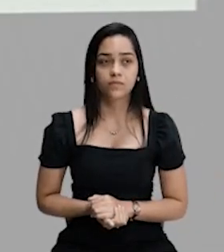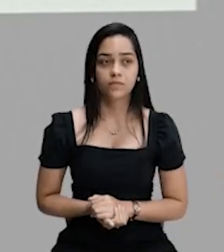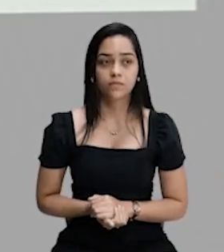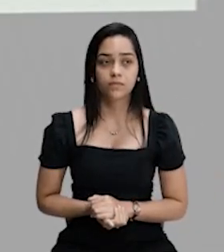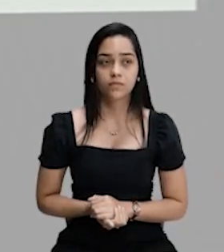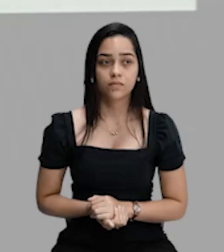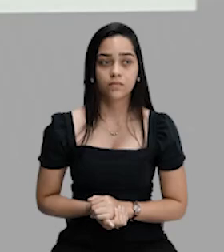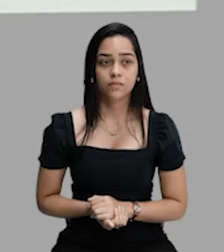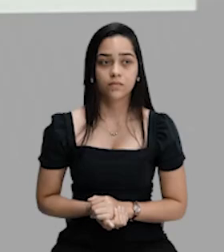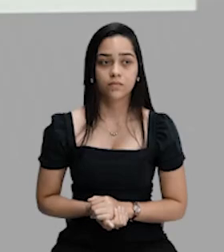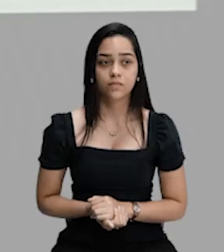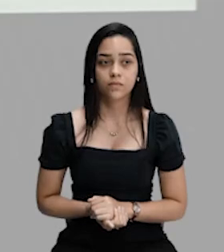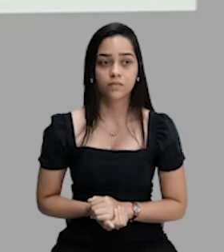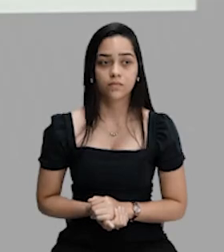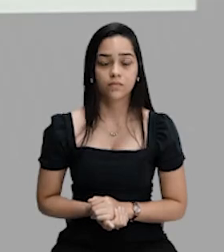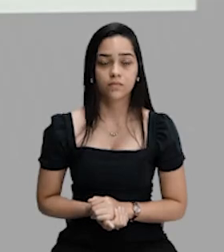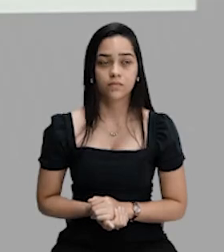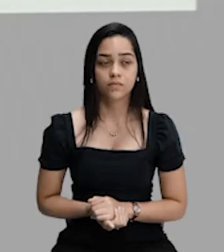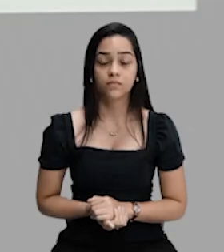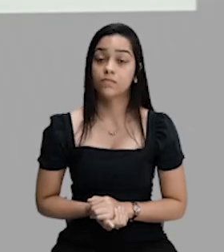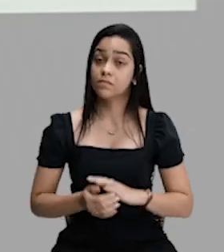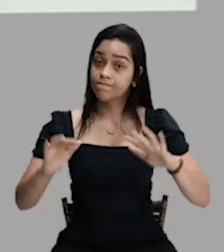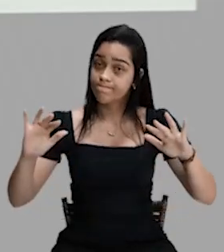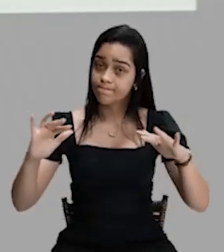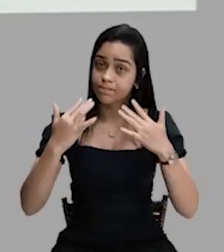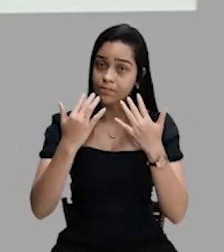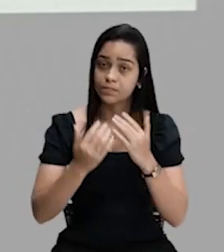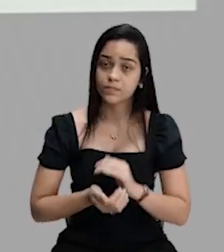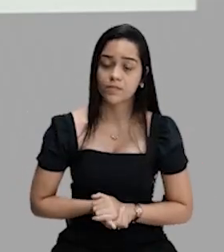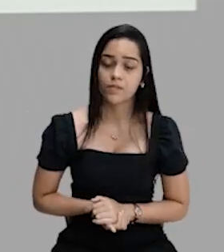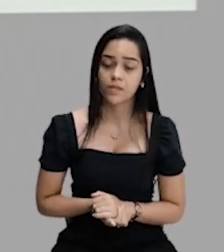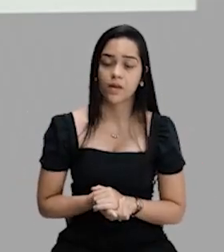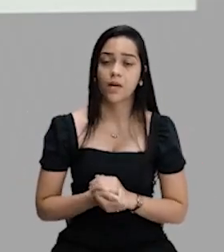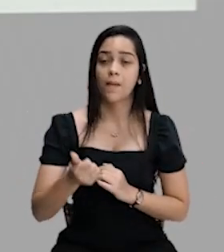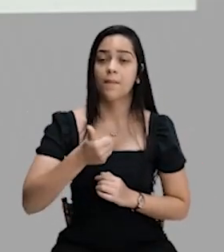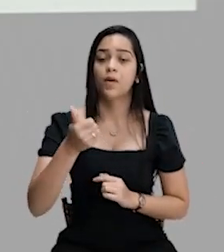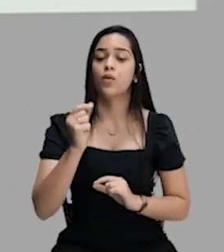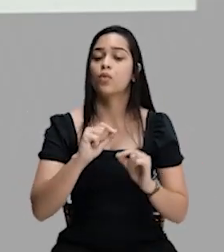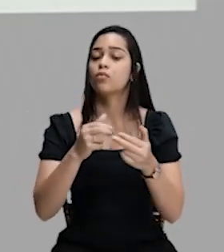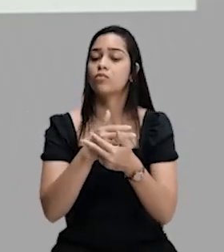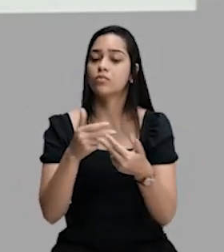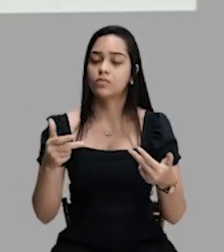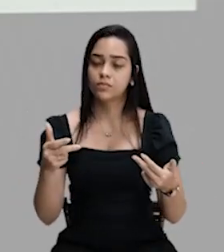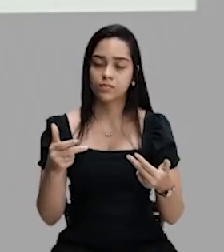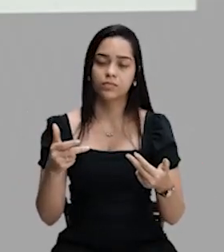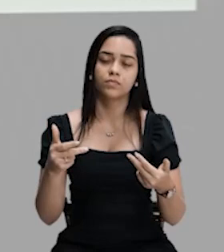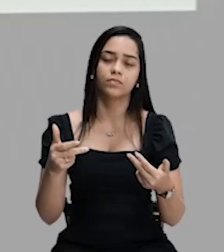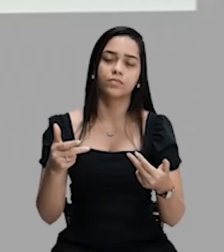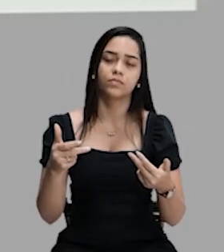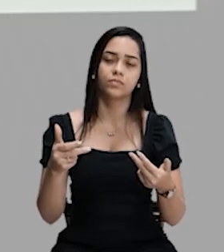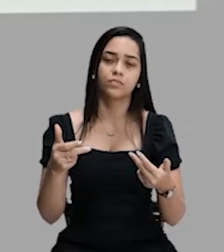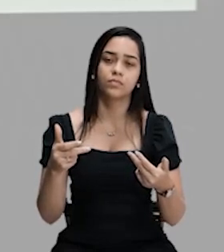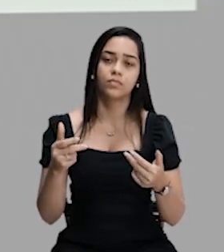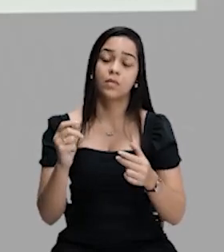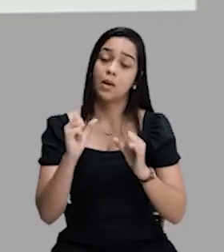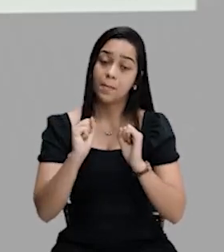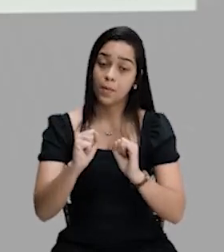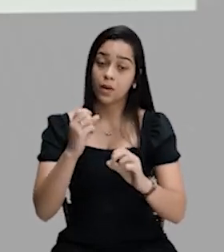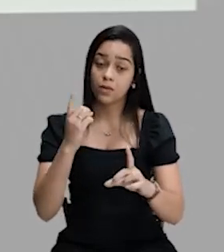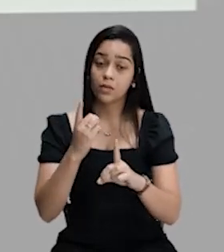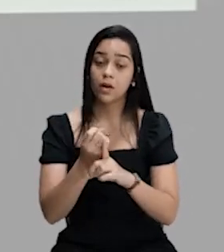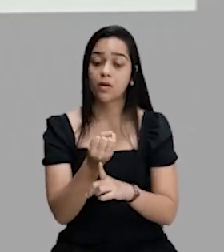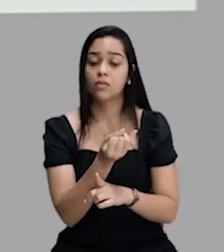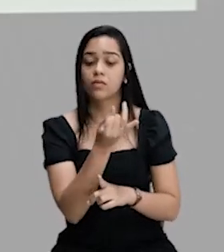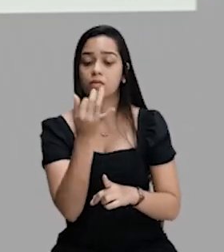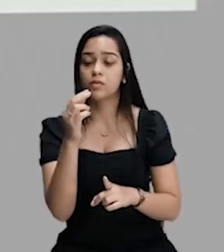beleza turma aqui é o seguinte ó primeira coisa que a gente vai fazer é a gente pode encontrar